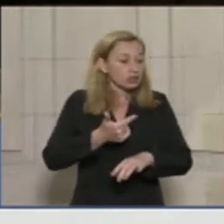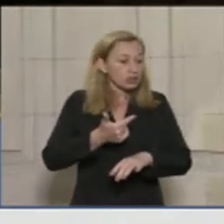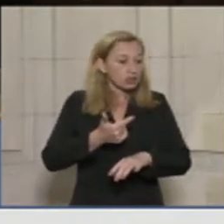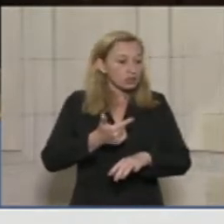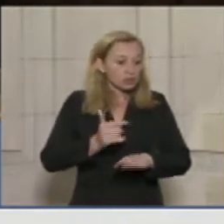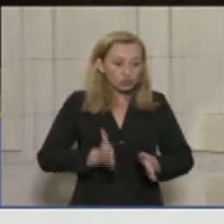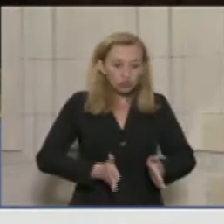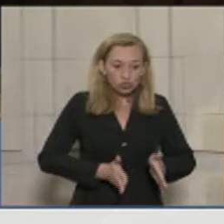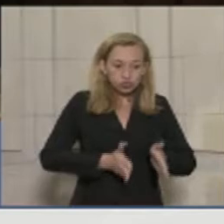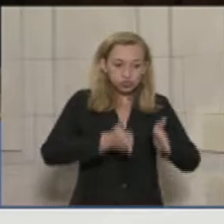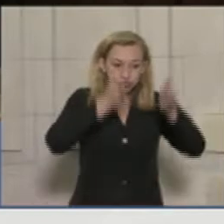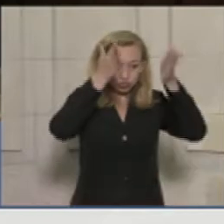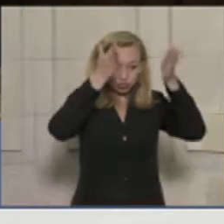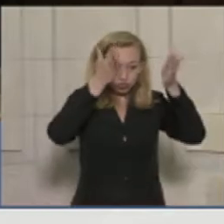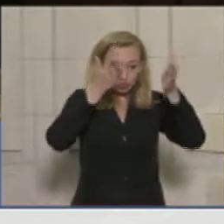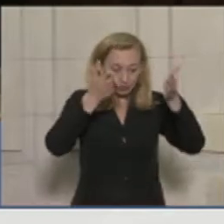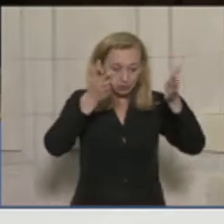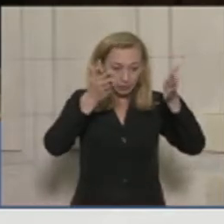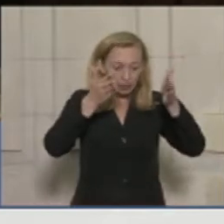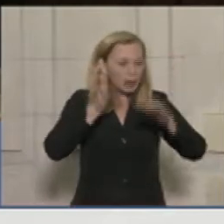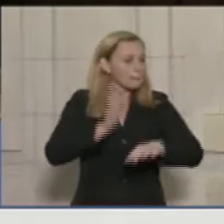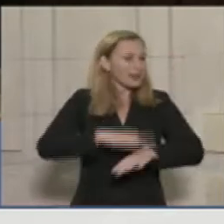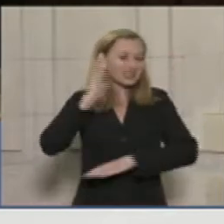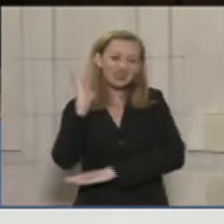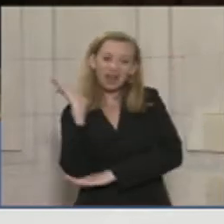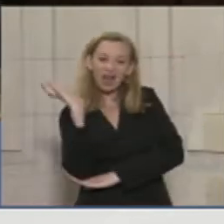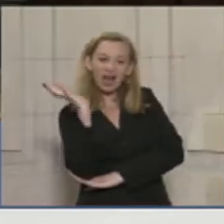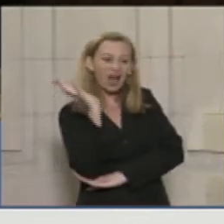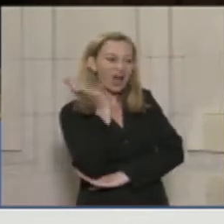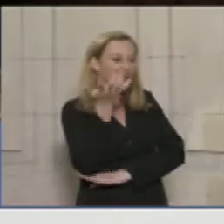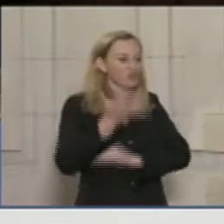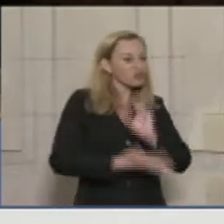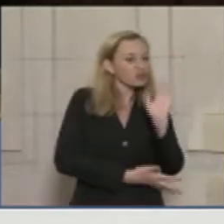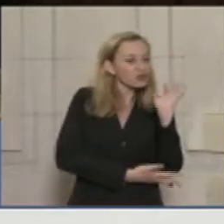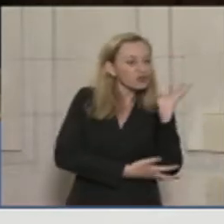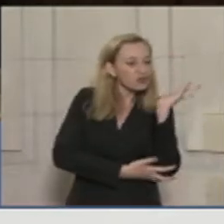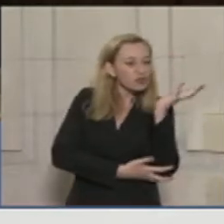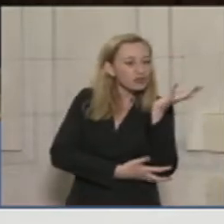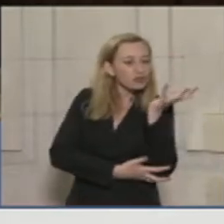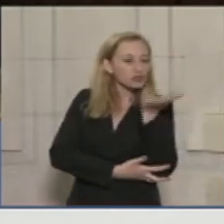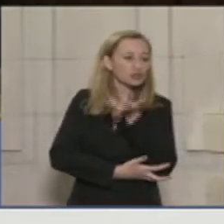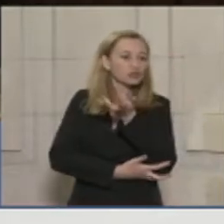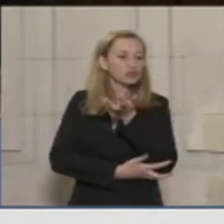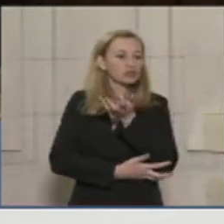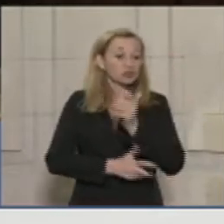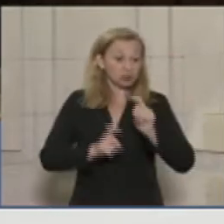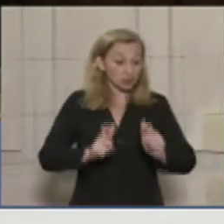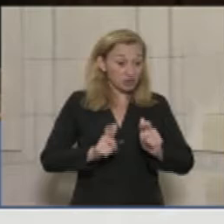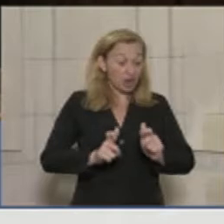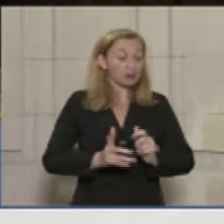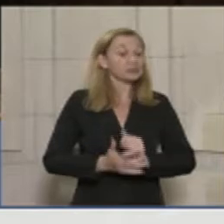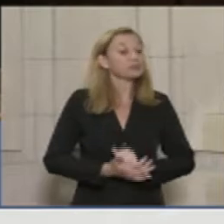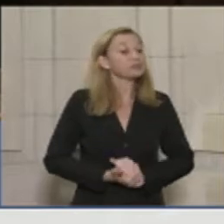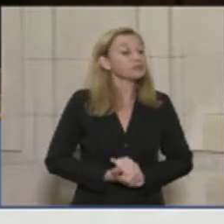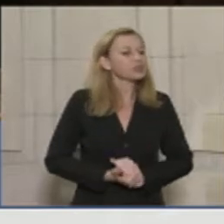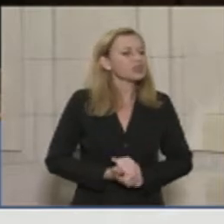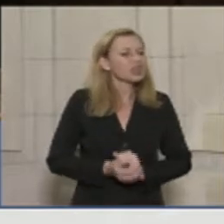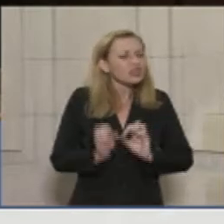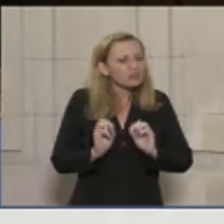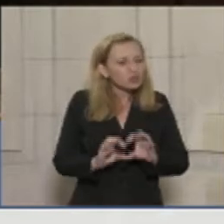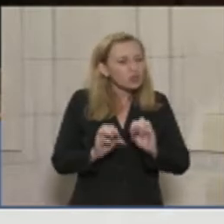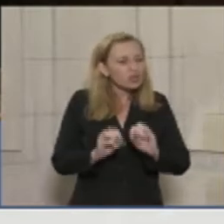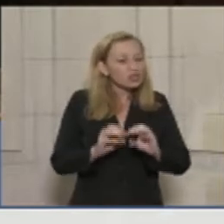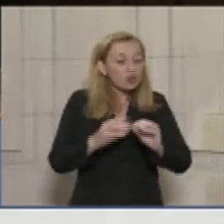mais de uma centena de árvores, nas dependências do Instituto.